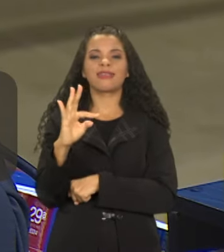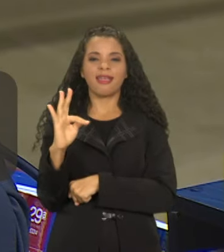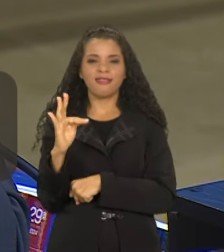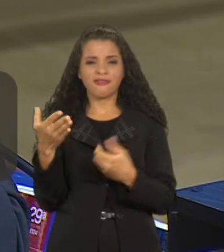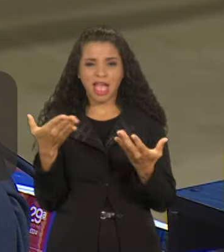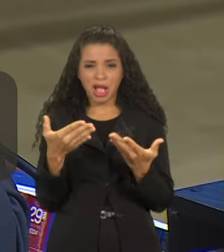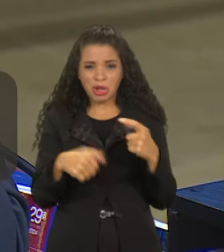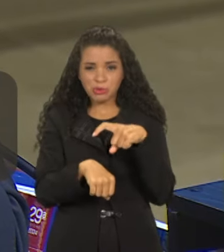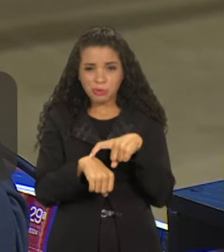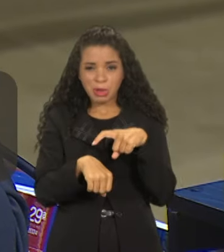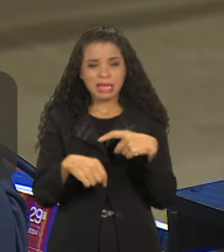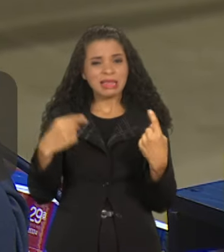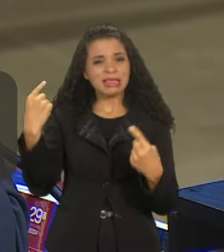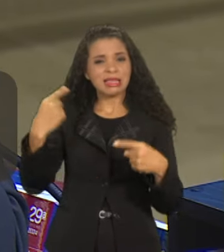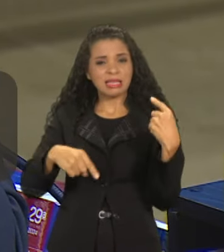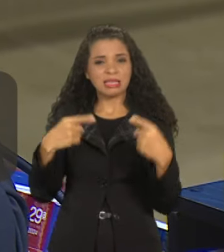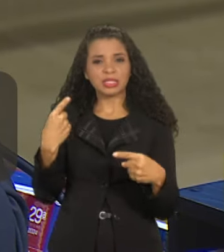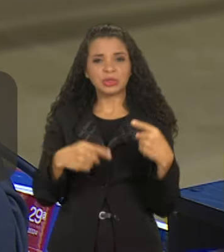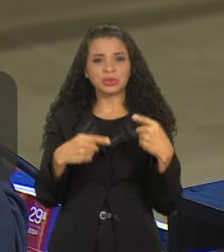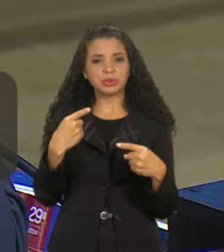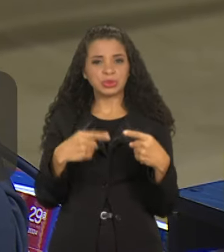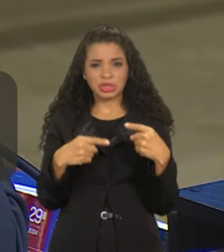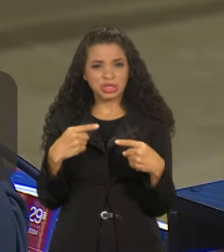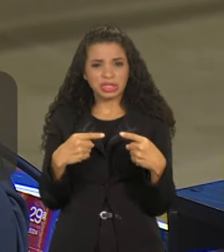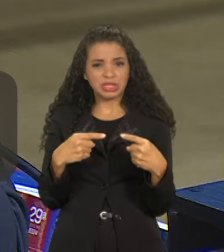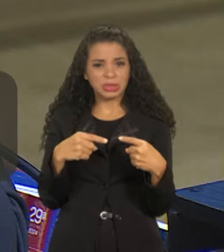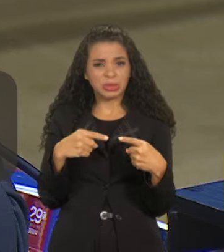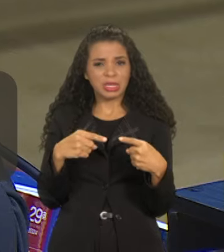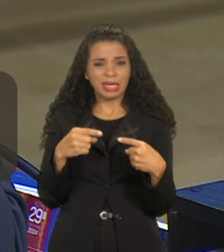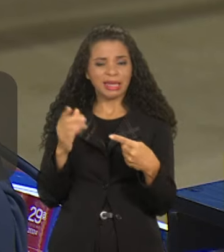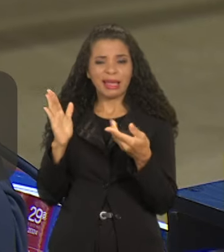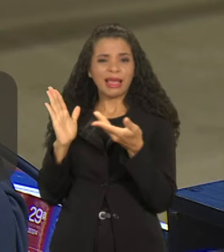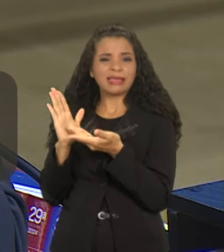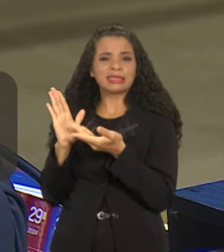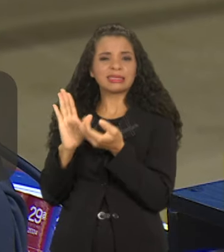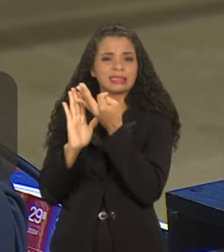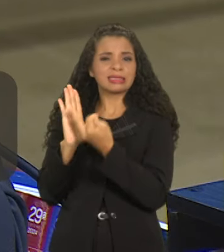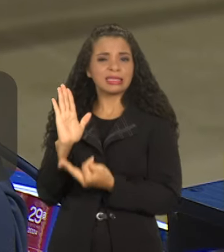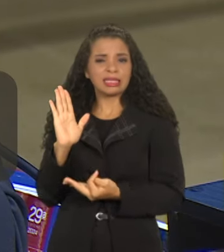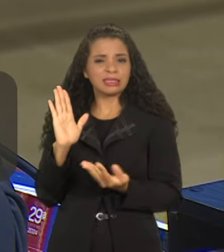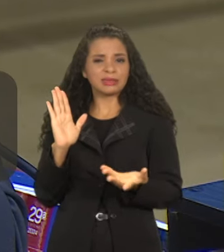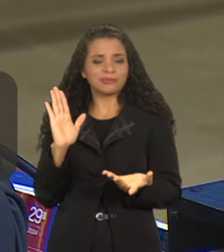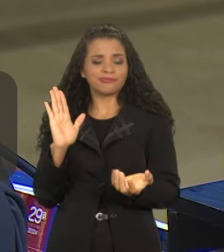discutindo a tese esdrúxula, data venia